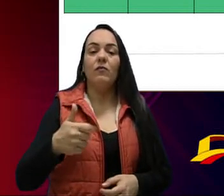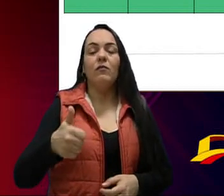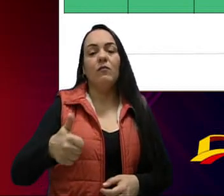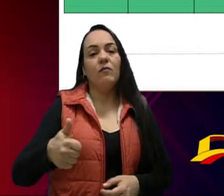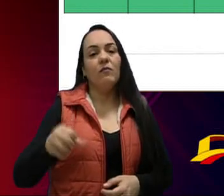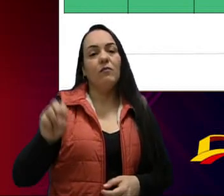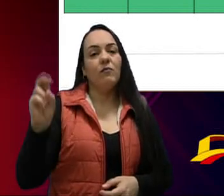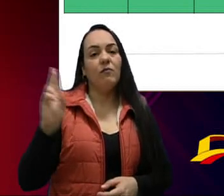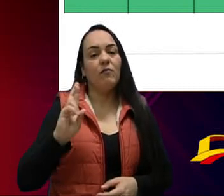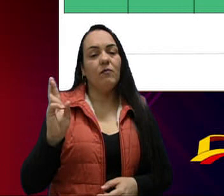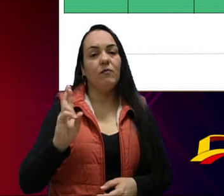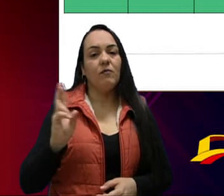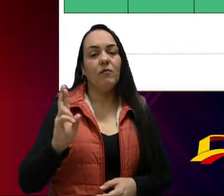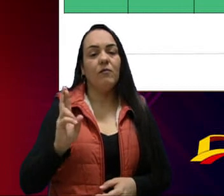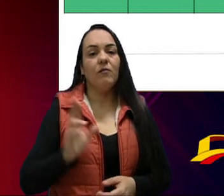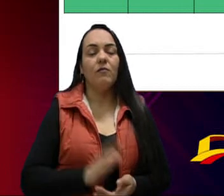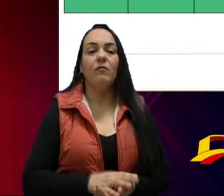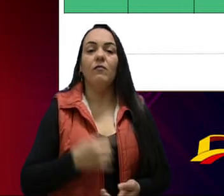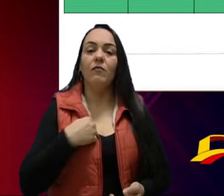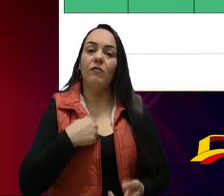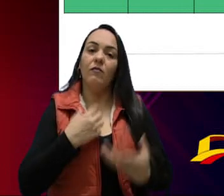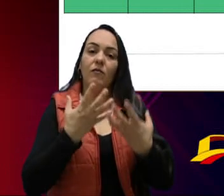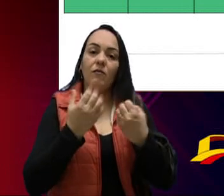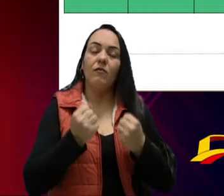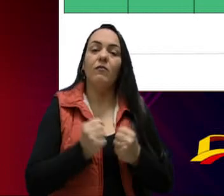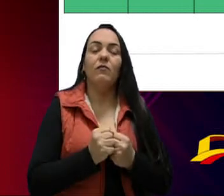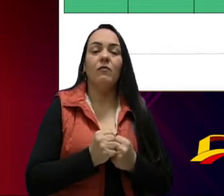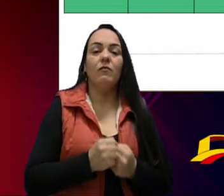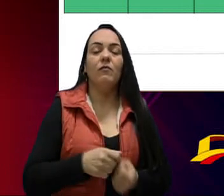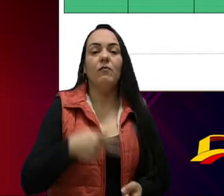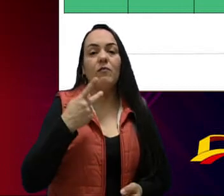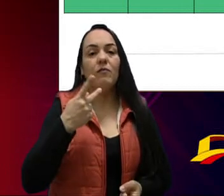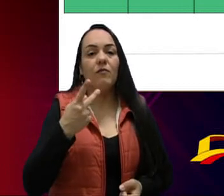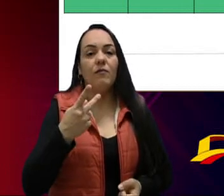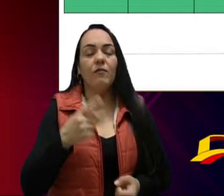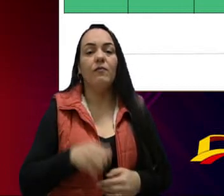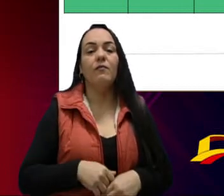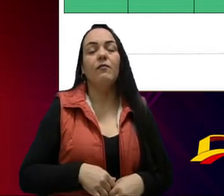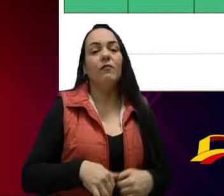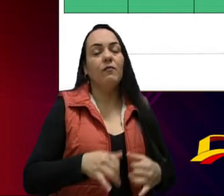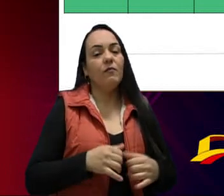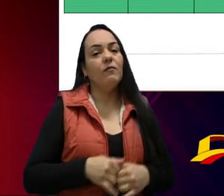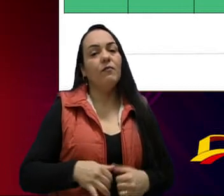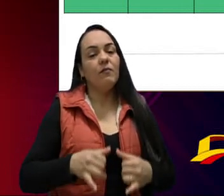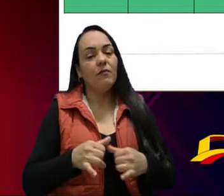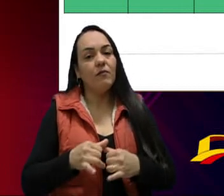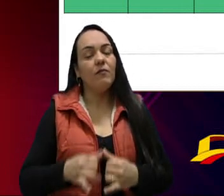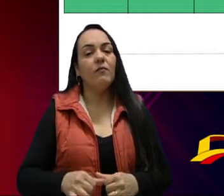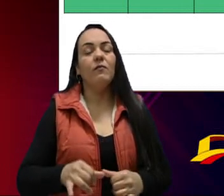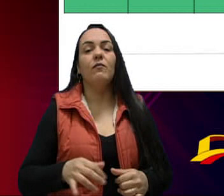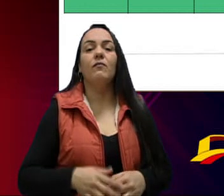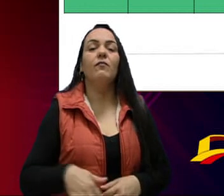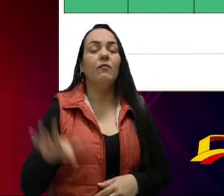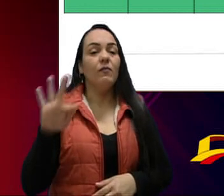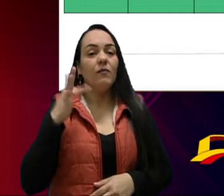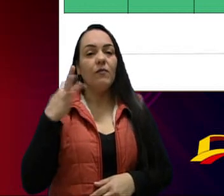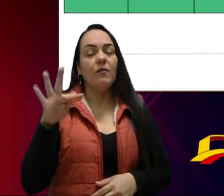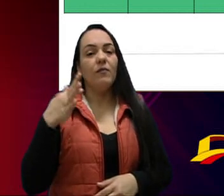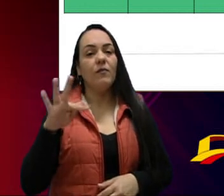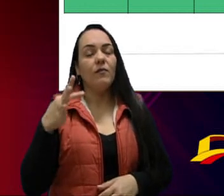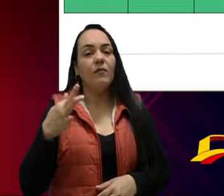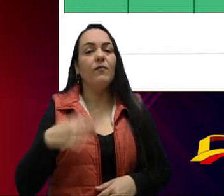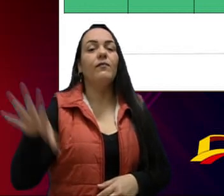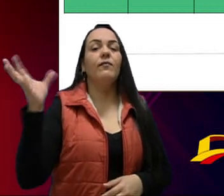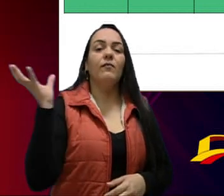mil eu queria também citar a presença dos vereadores francisco frança e da vereadora